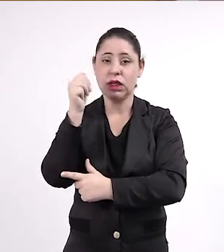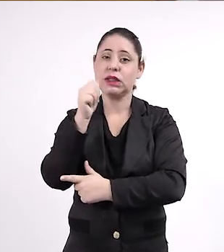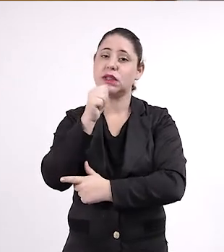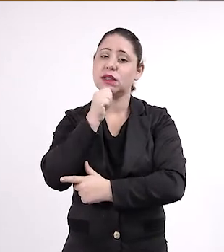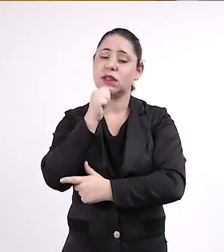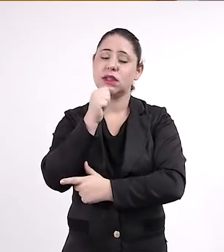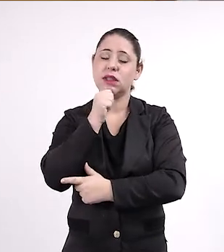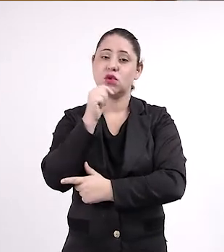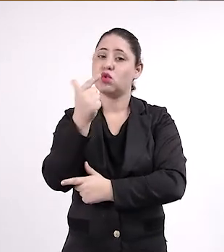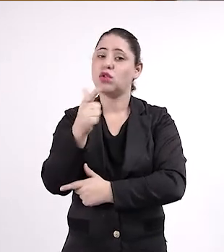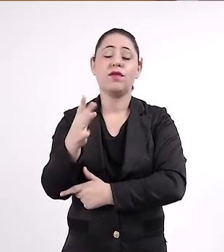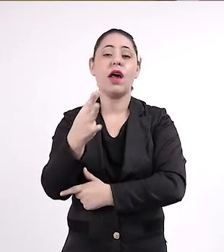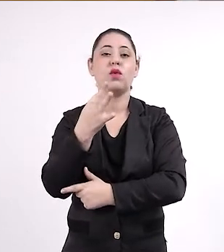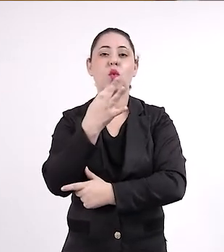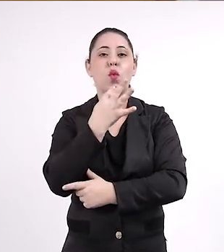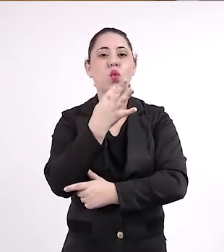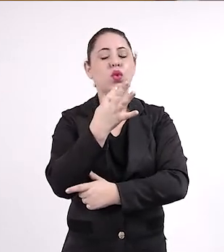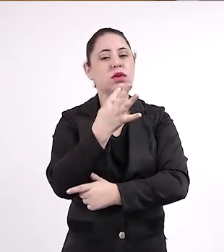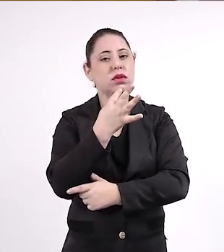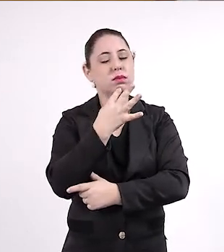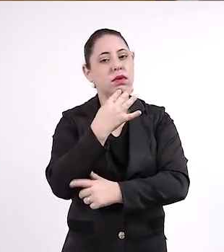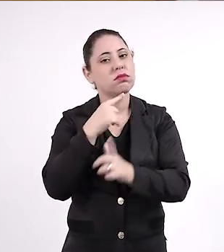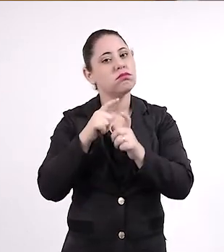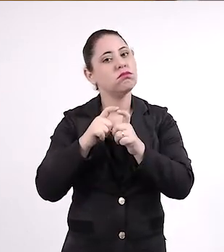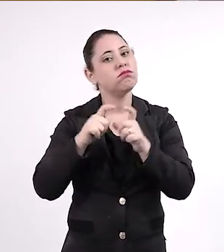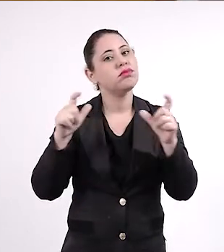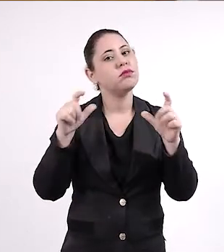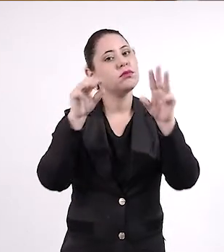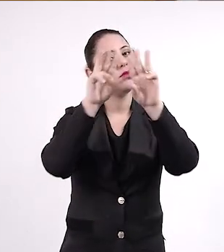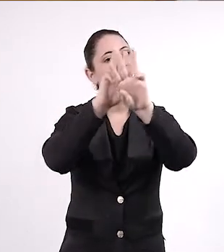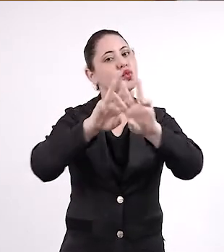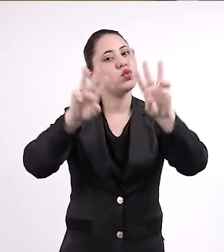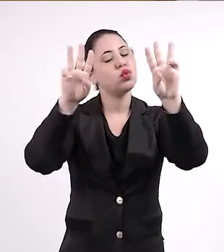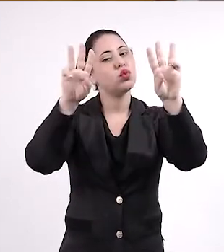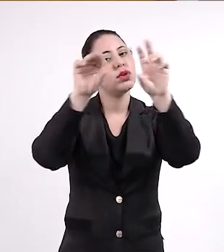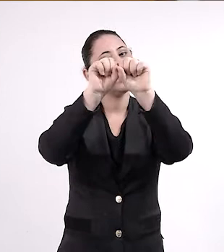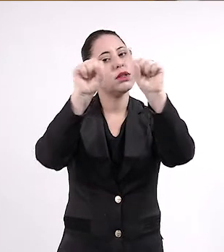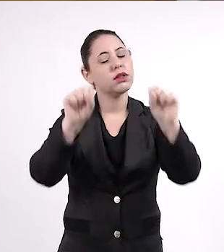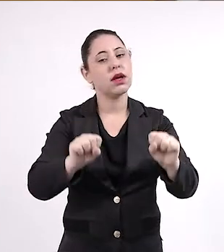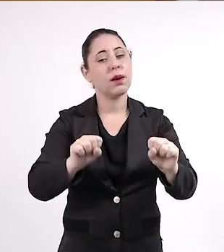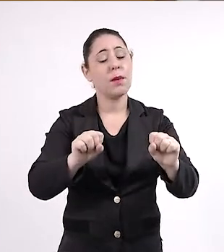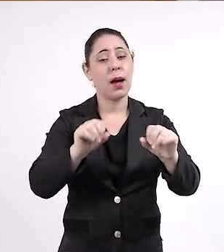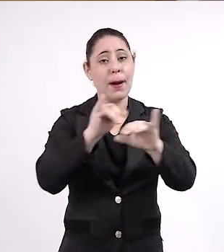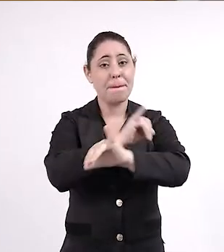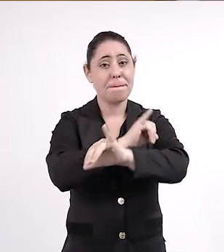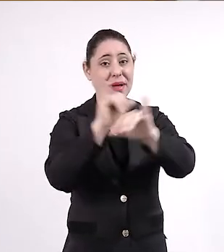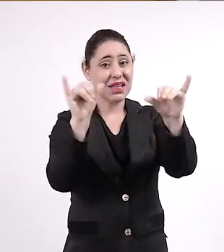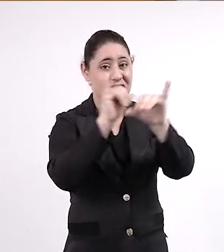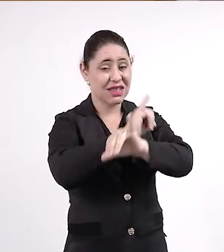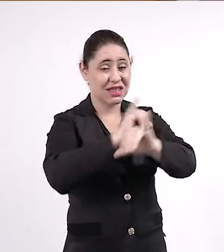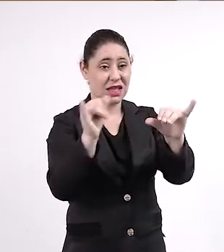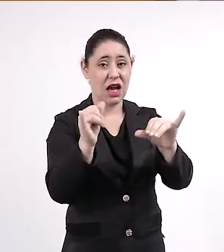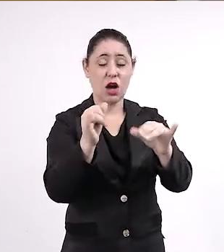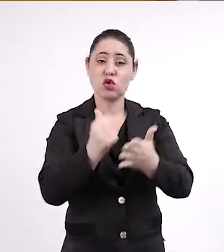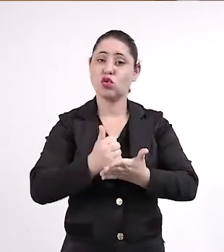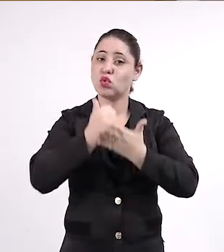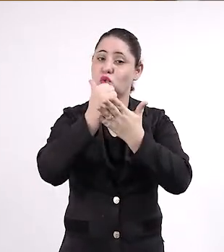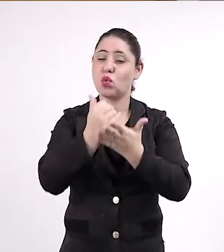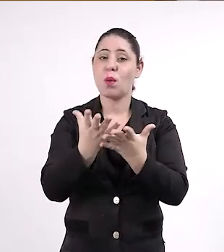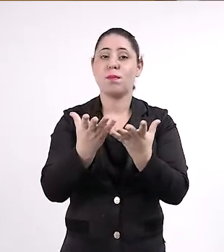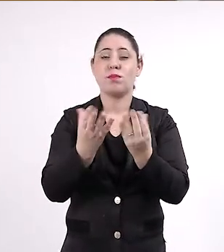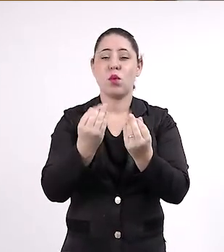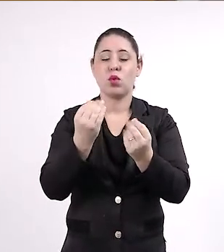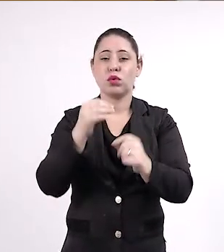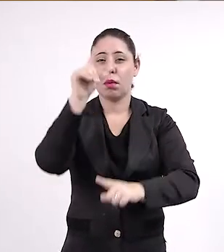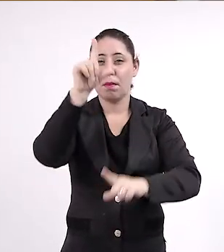pessoas ainda não tiveram conhecimento mais amplo da plataforma. A imprensa tem ajudado muito na